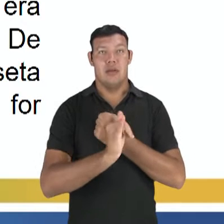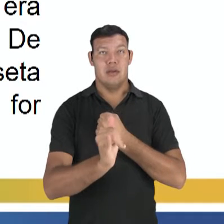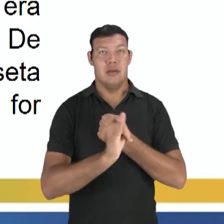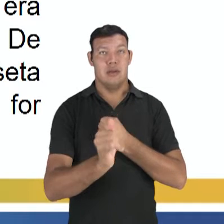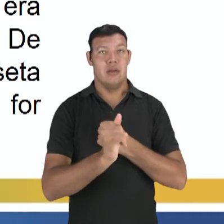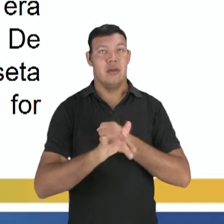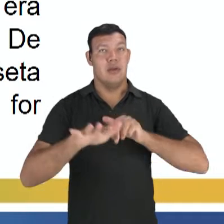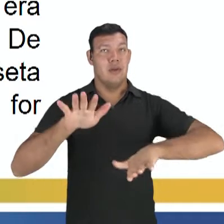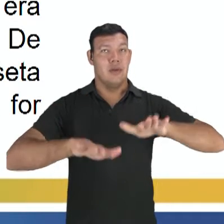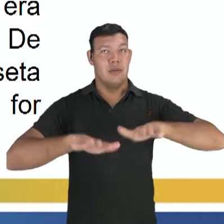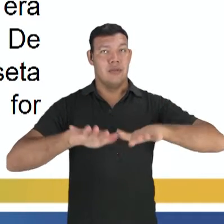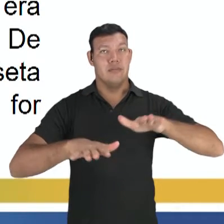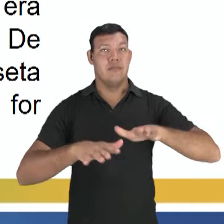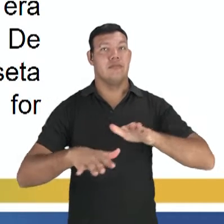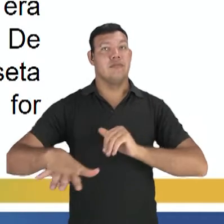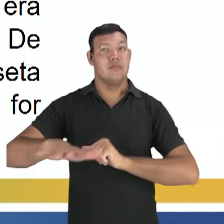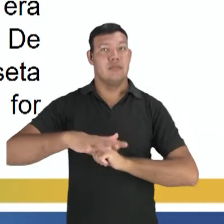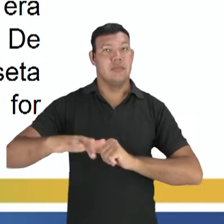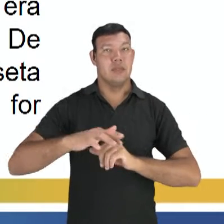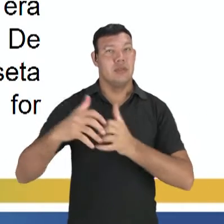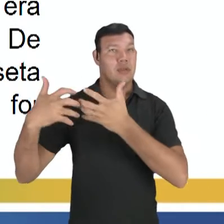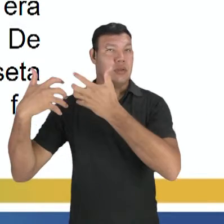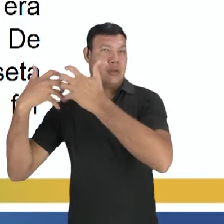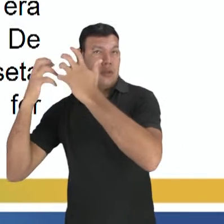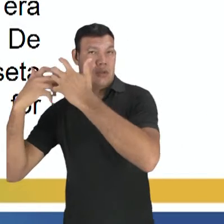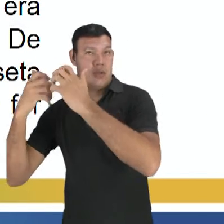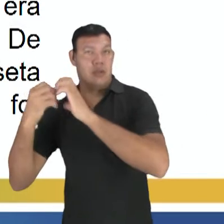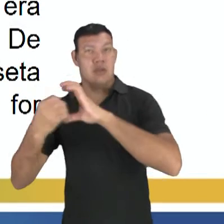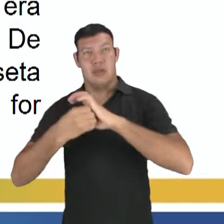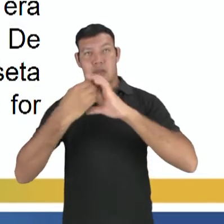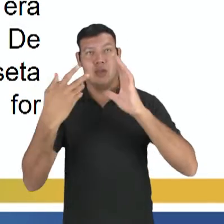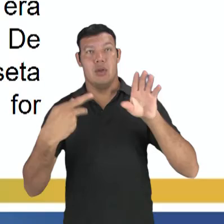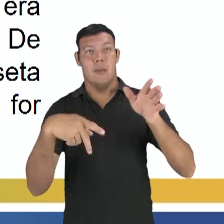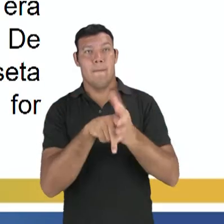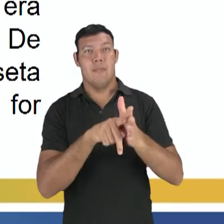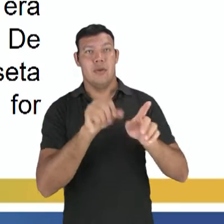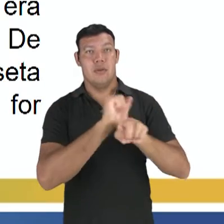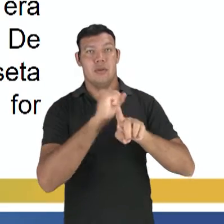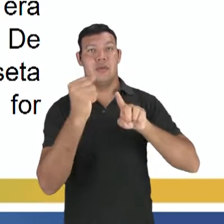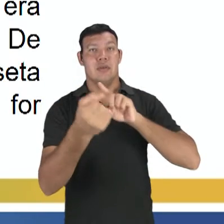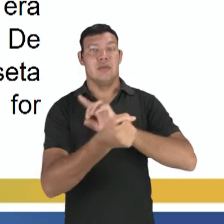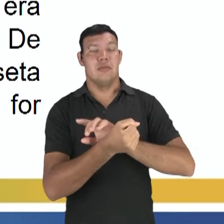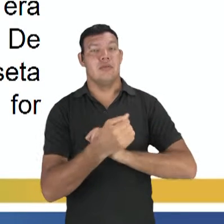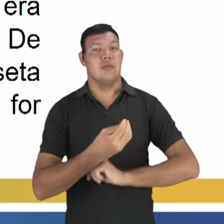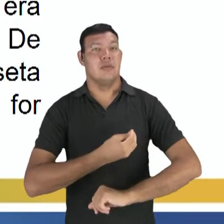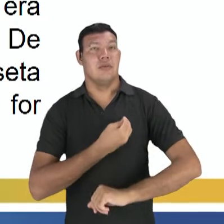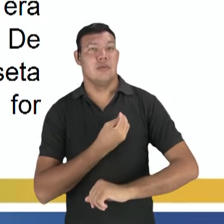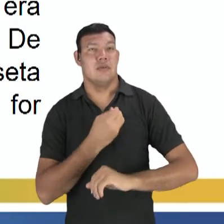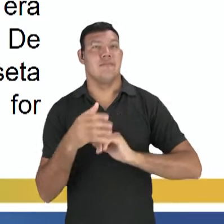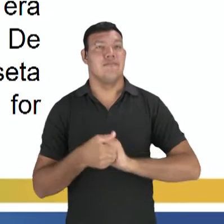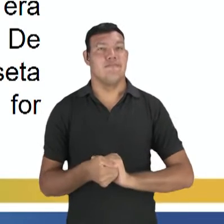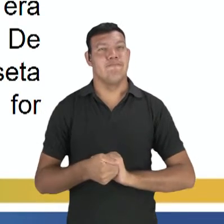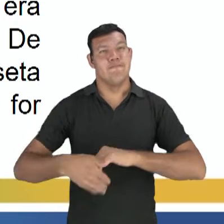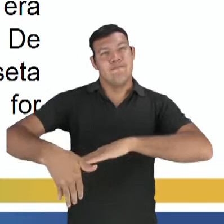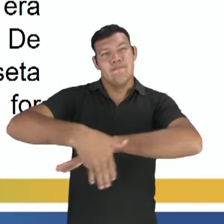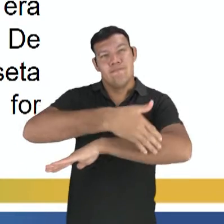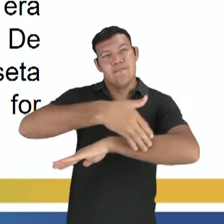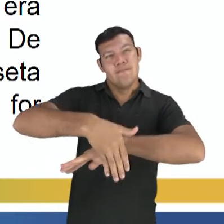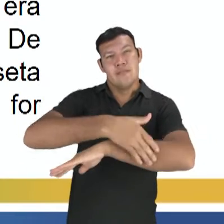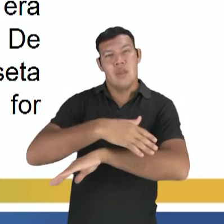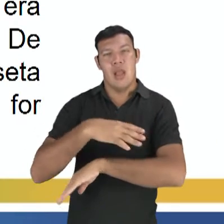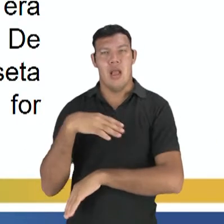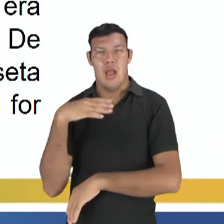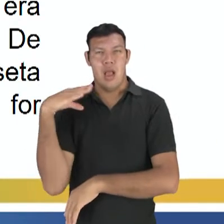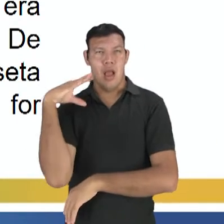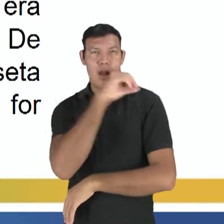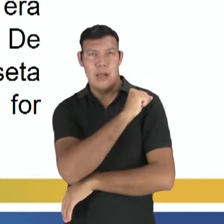Eu, na rua, com pressa, e o menino segurou no meu braço. Falou qualquer coisa que não entendi. Fui logo